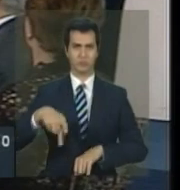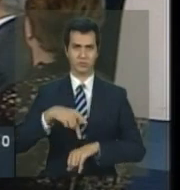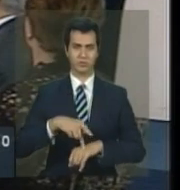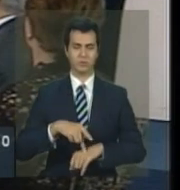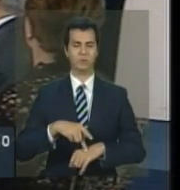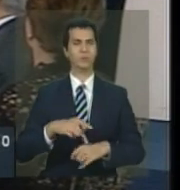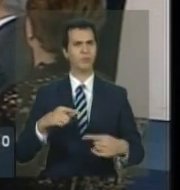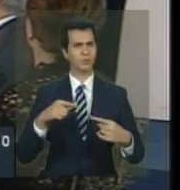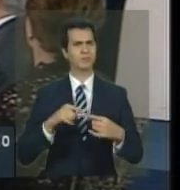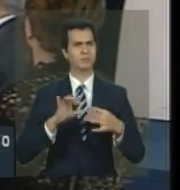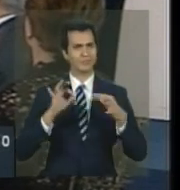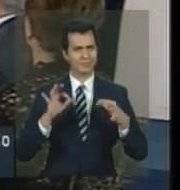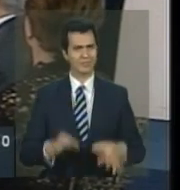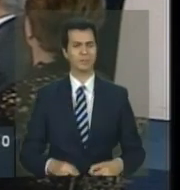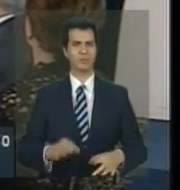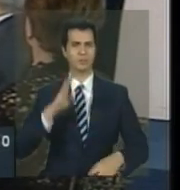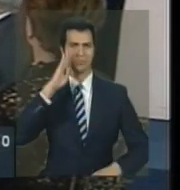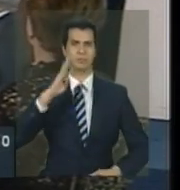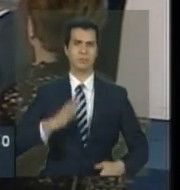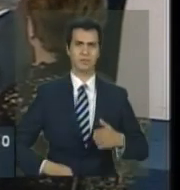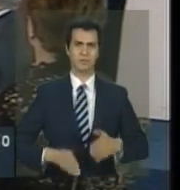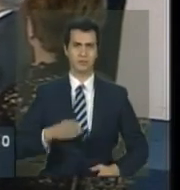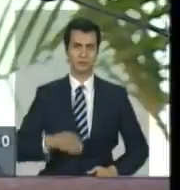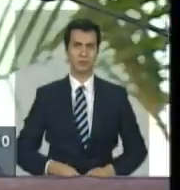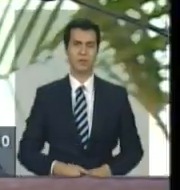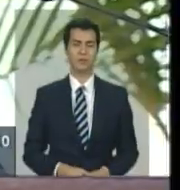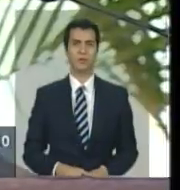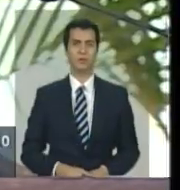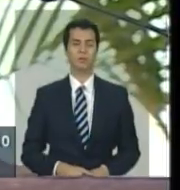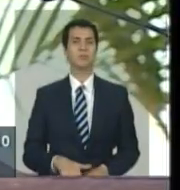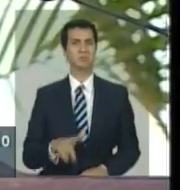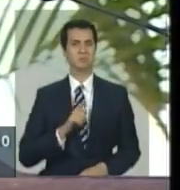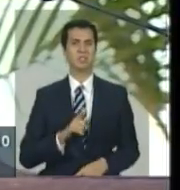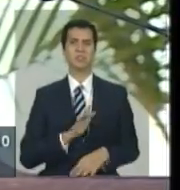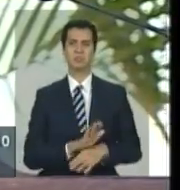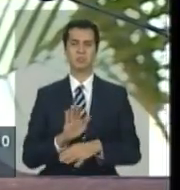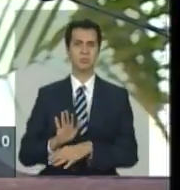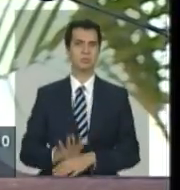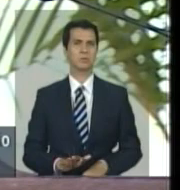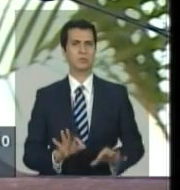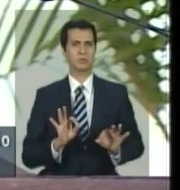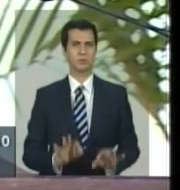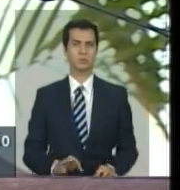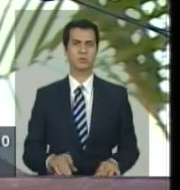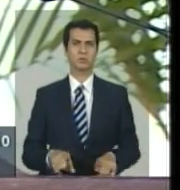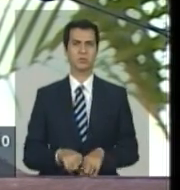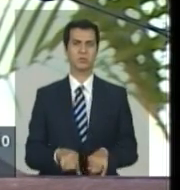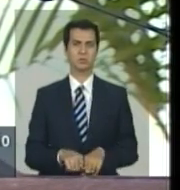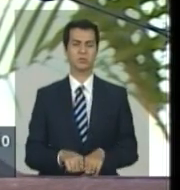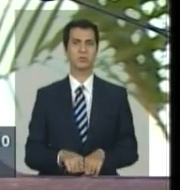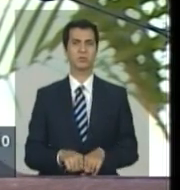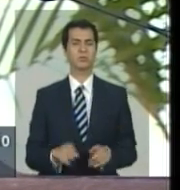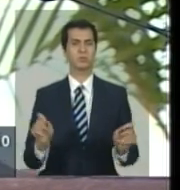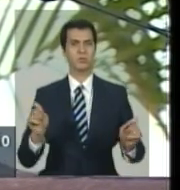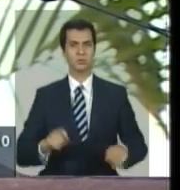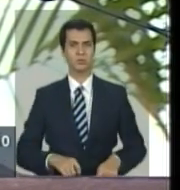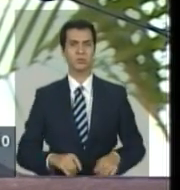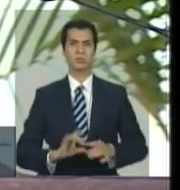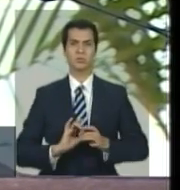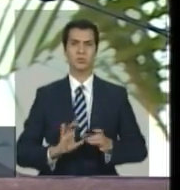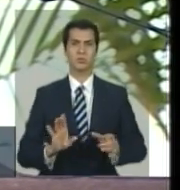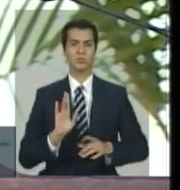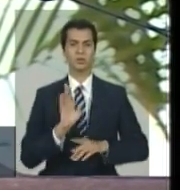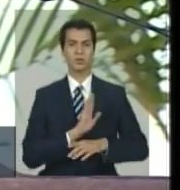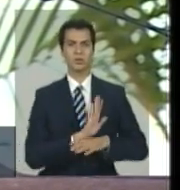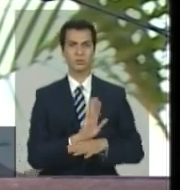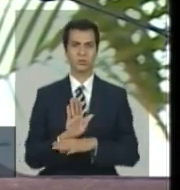profissão militar, a qual se reveste dedicação exclusiva e disponibilidade permanente para